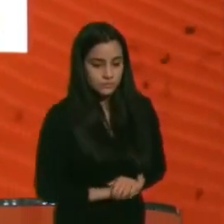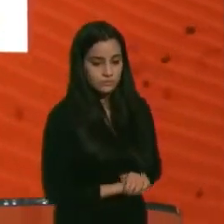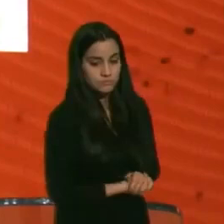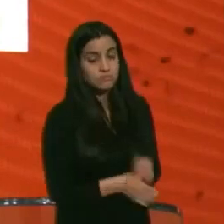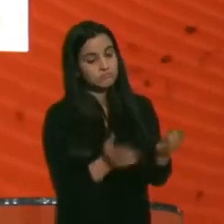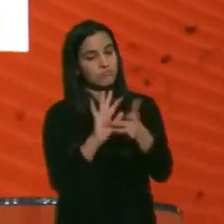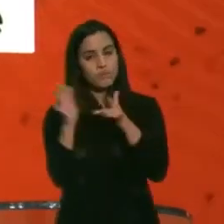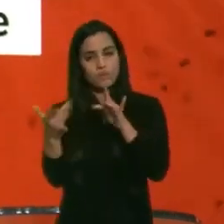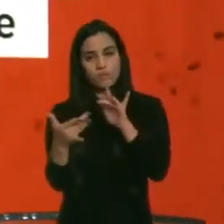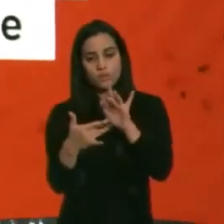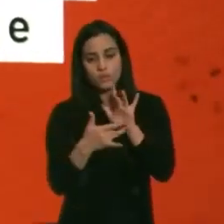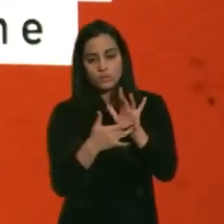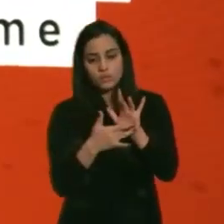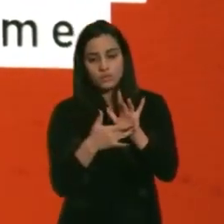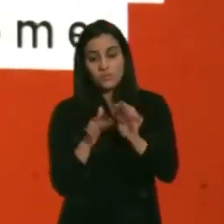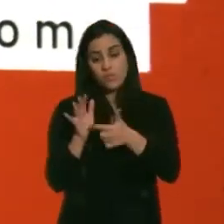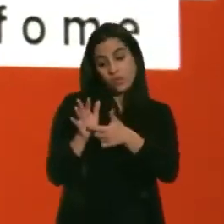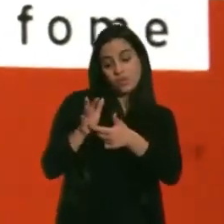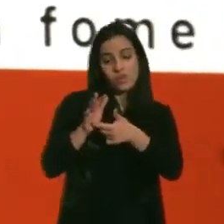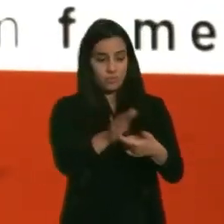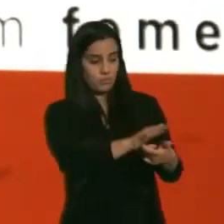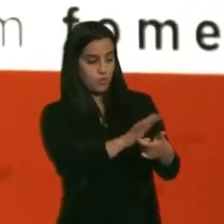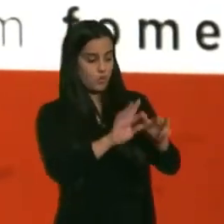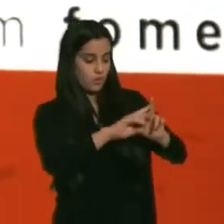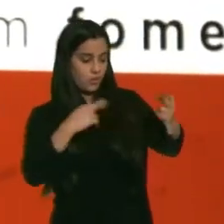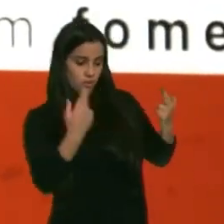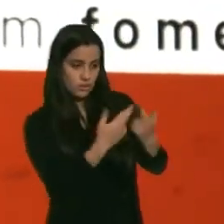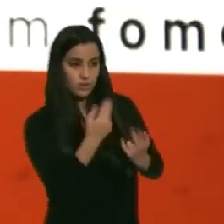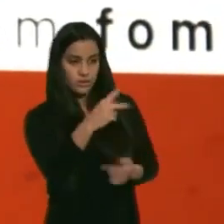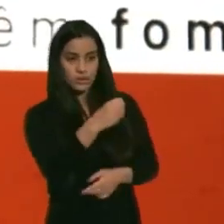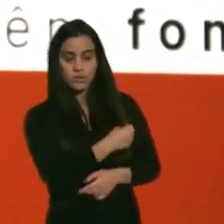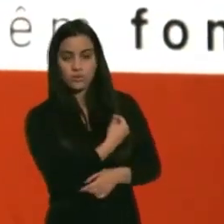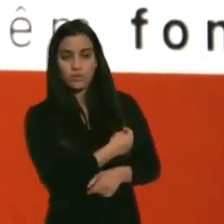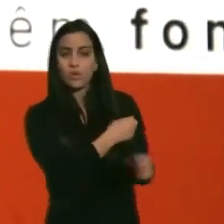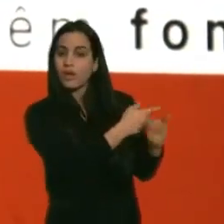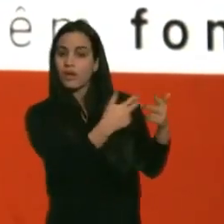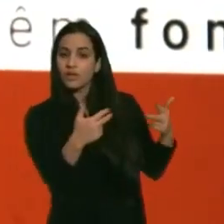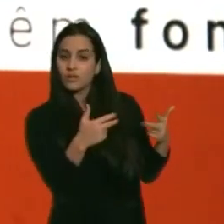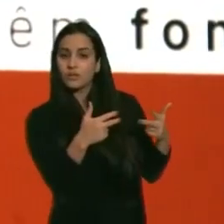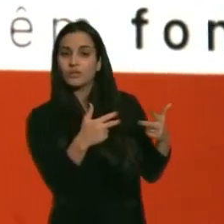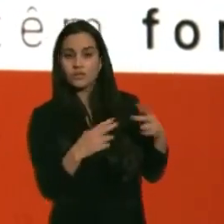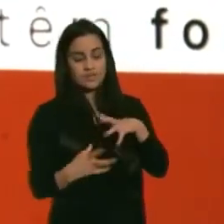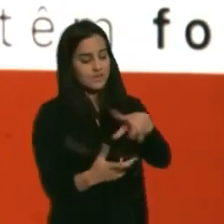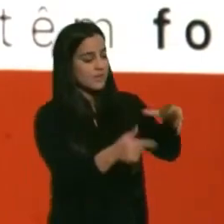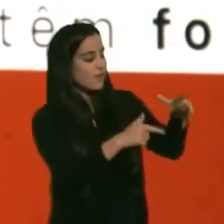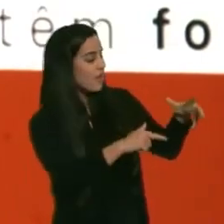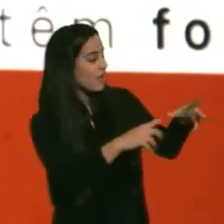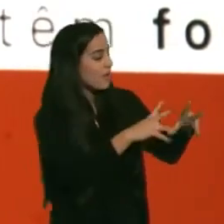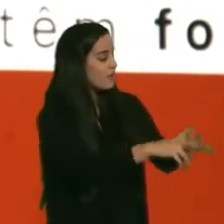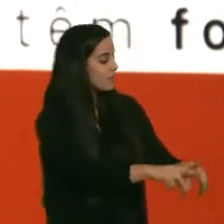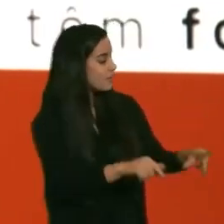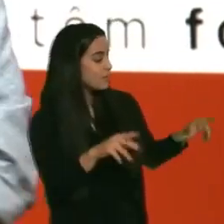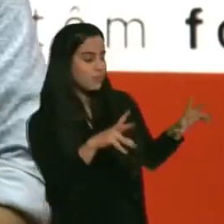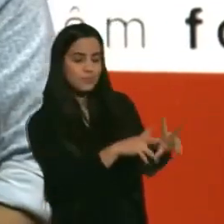Quando Jesus inaugurar o reino dele na sua vida, as coisas deste mundo vão perder o sentido para